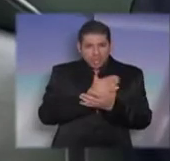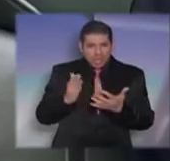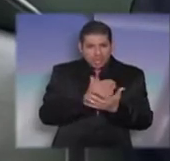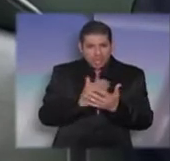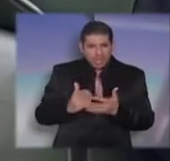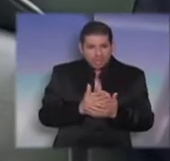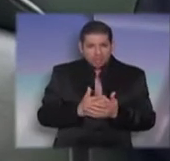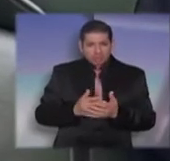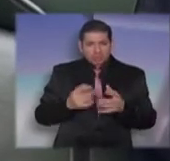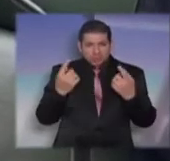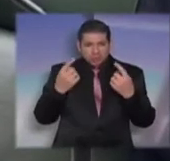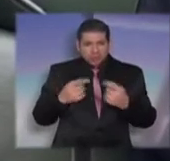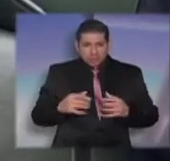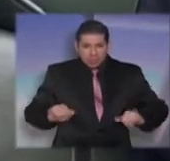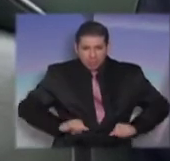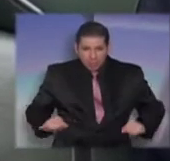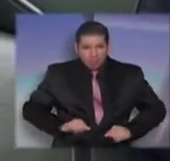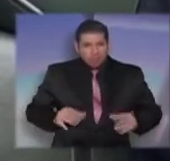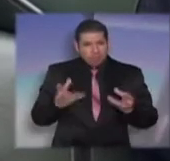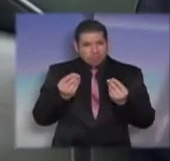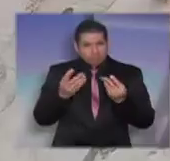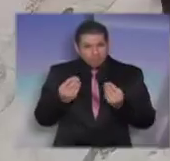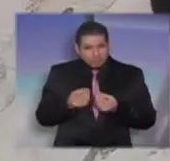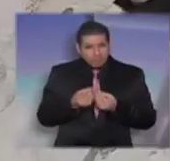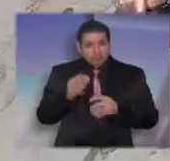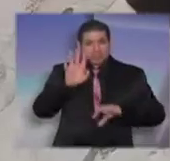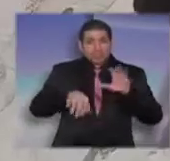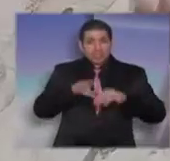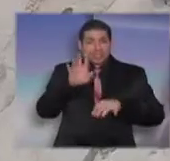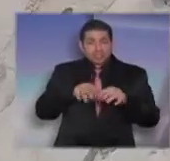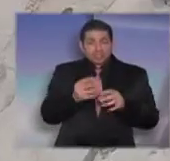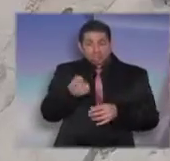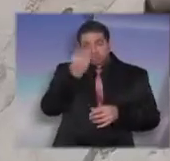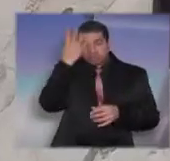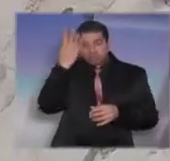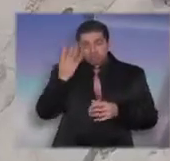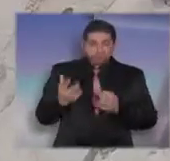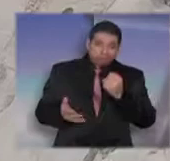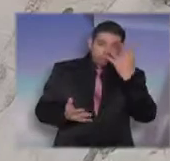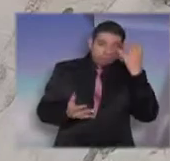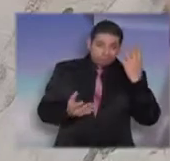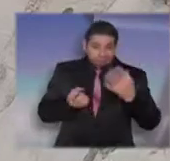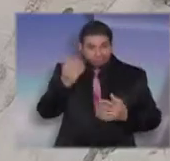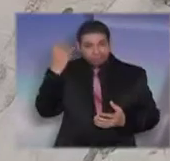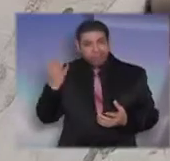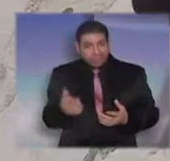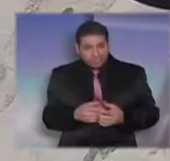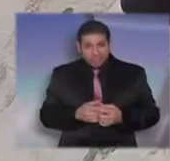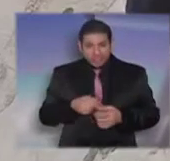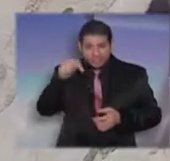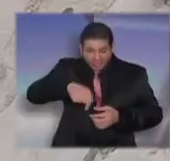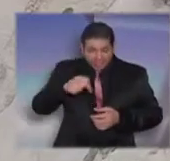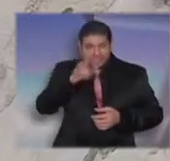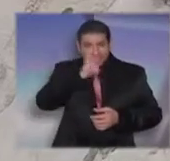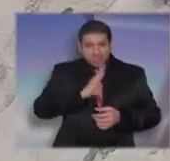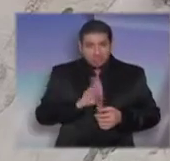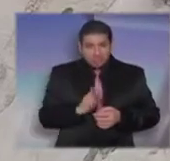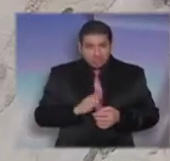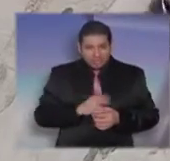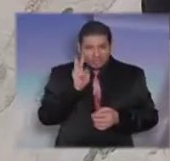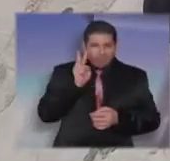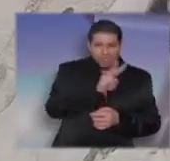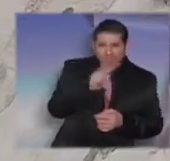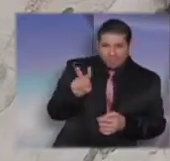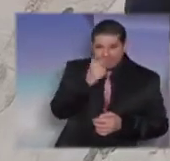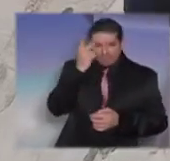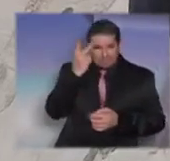pela liberdade e pela democracia e são esquecidas. E nesse país hipócrita chamado Brasil, só se valoriza quem não presta. Só